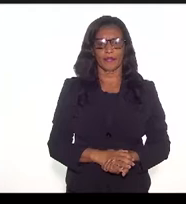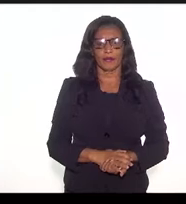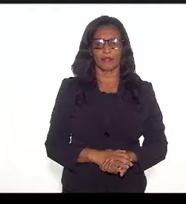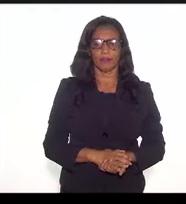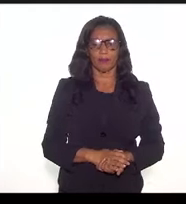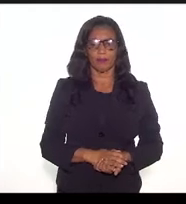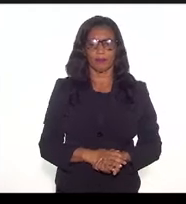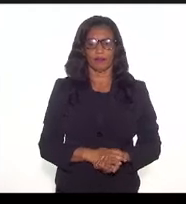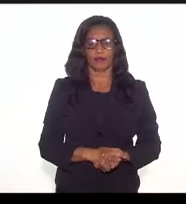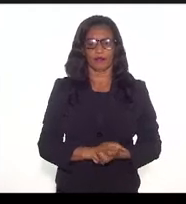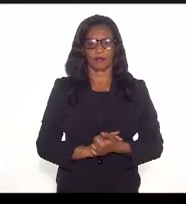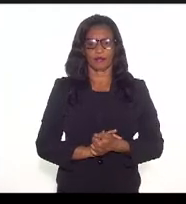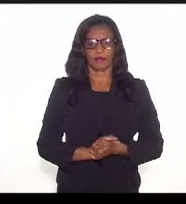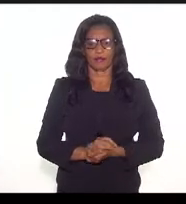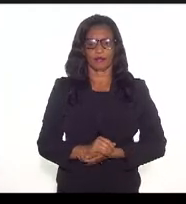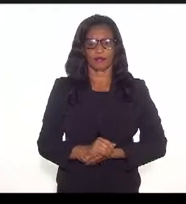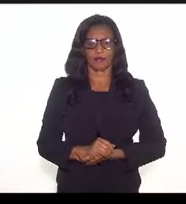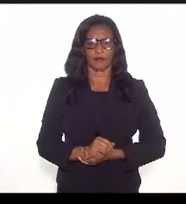Não está passando.